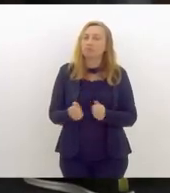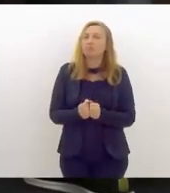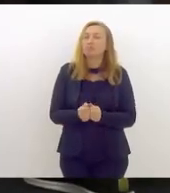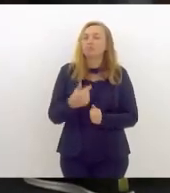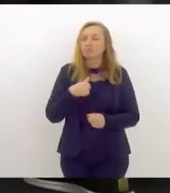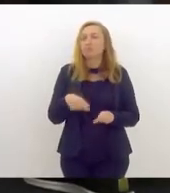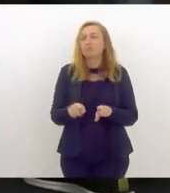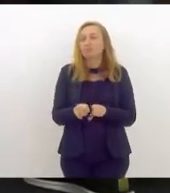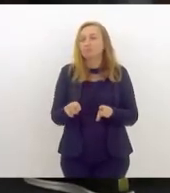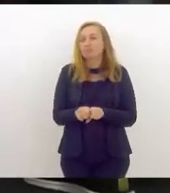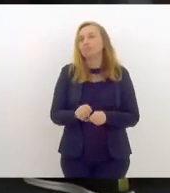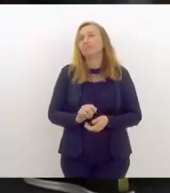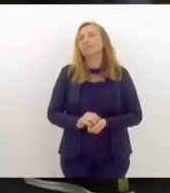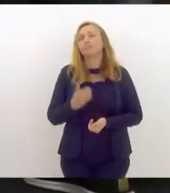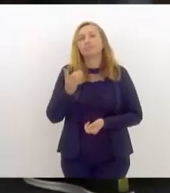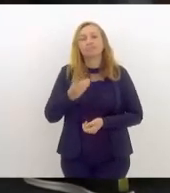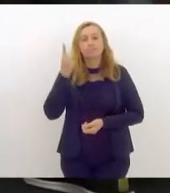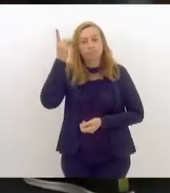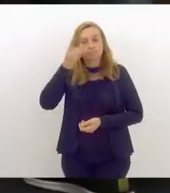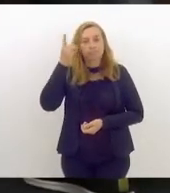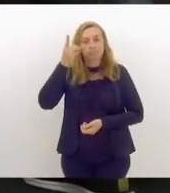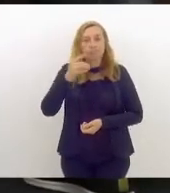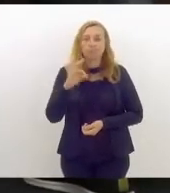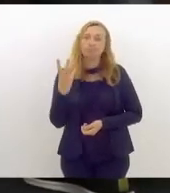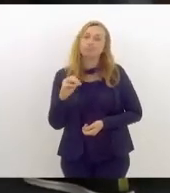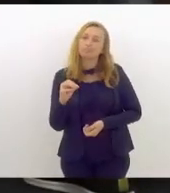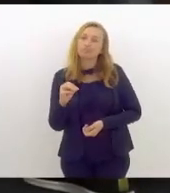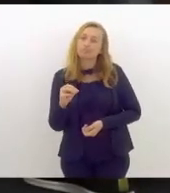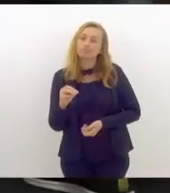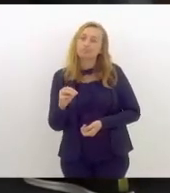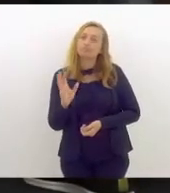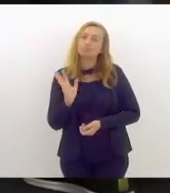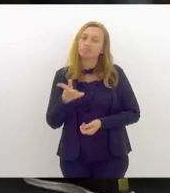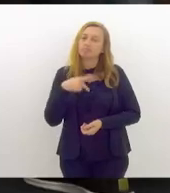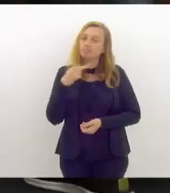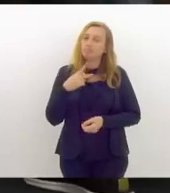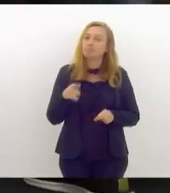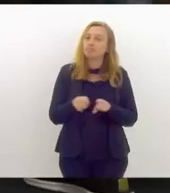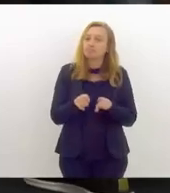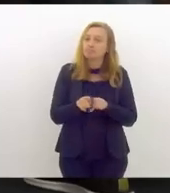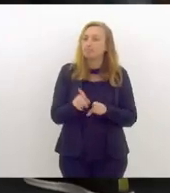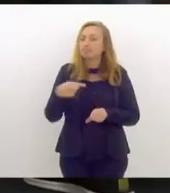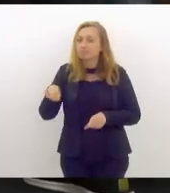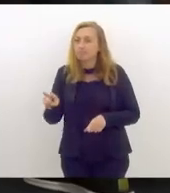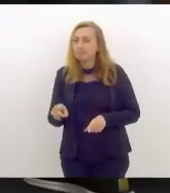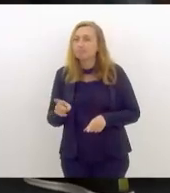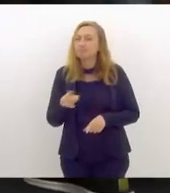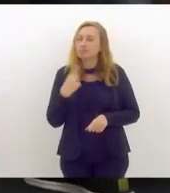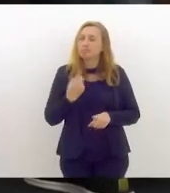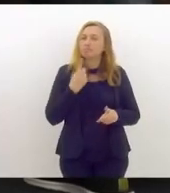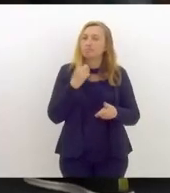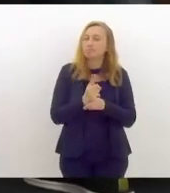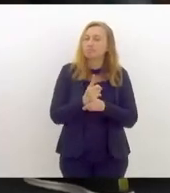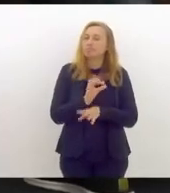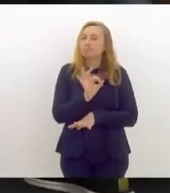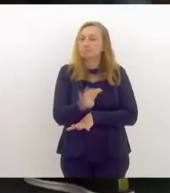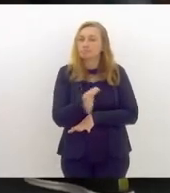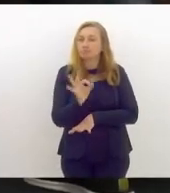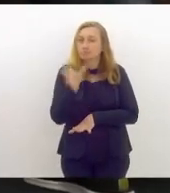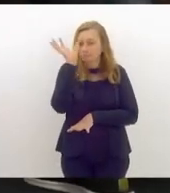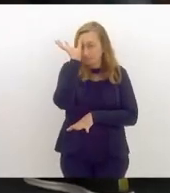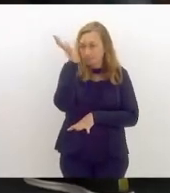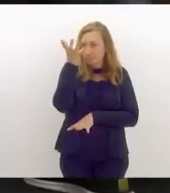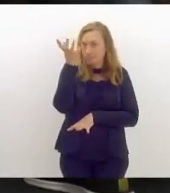O deputado Tiago Pampolha já disse que participará também, e nós encontraremos, obviamente, uma